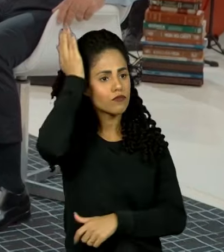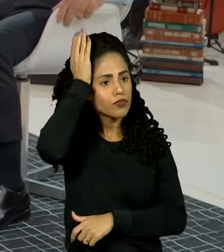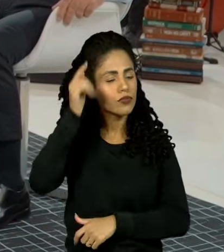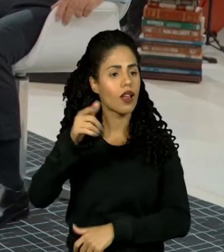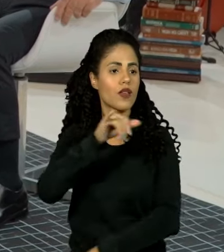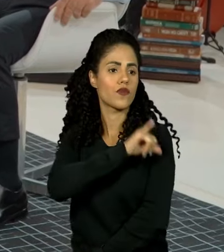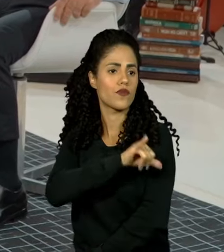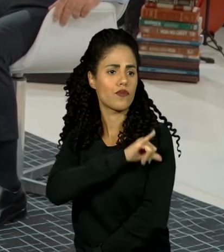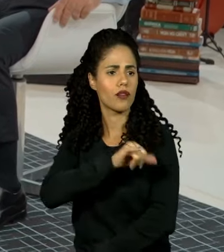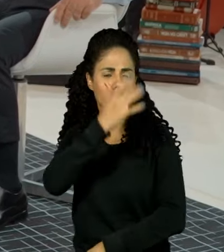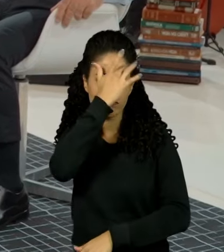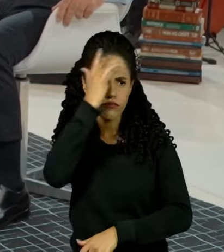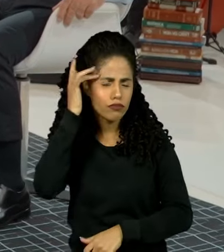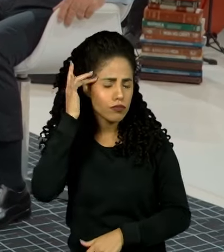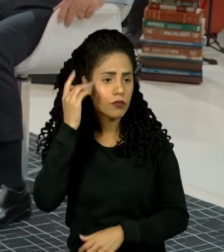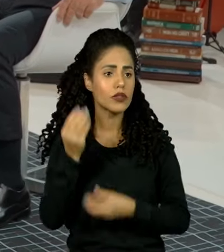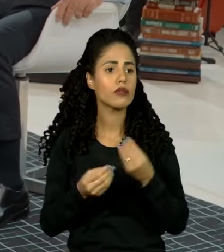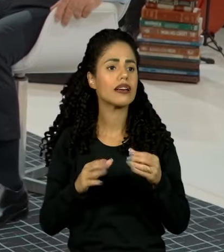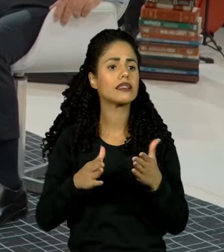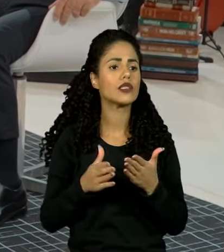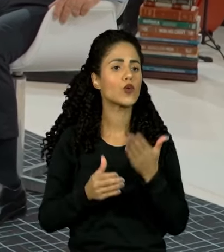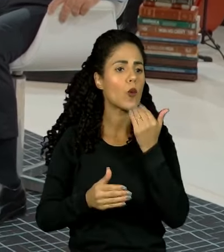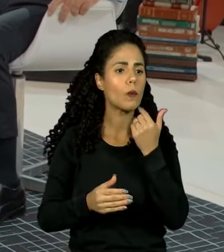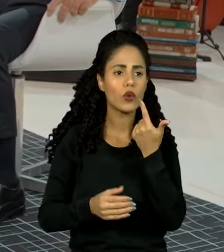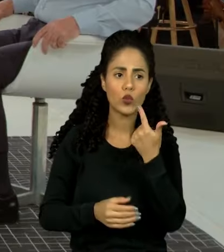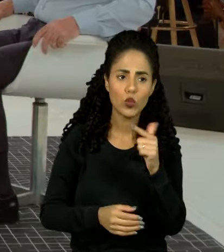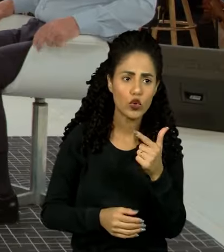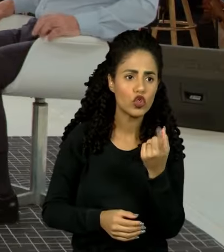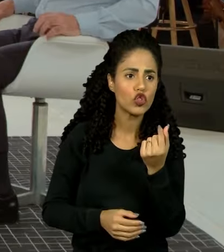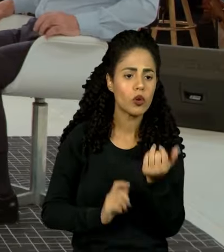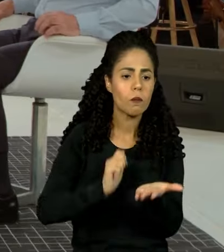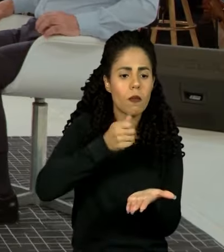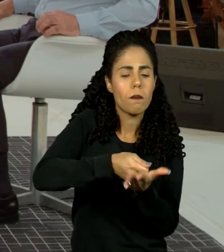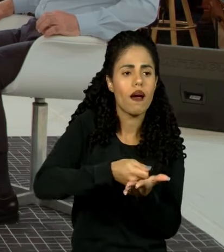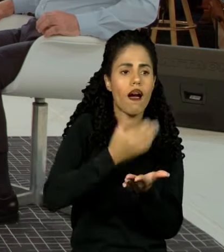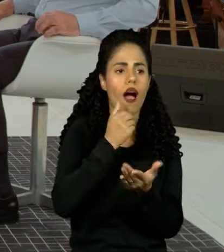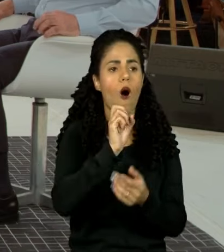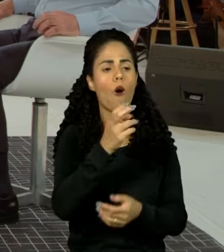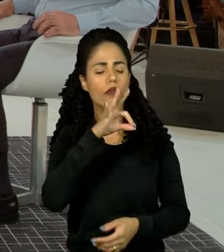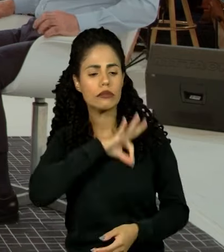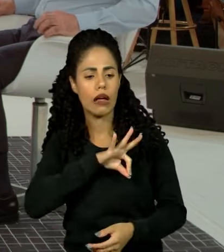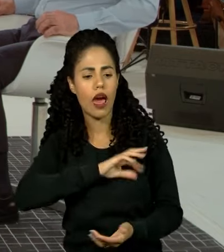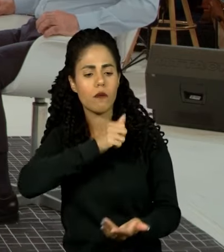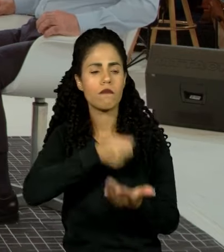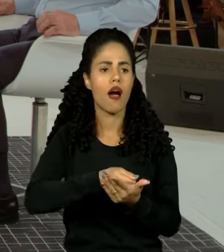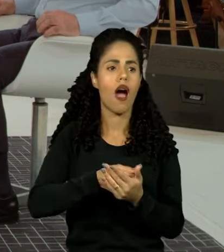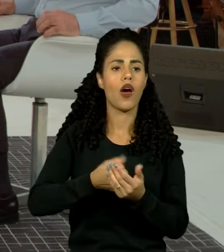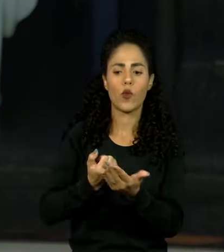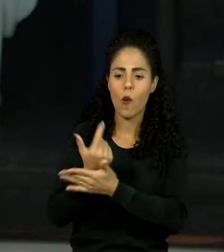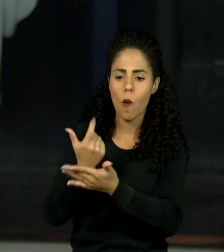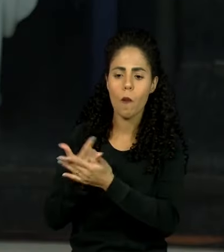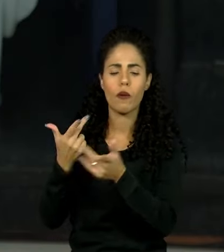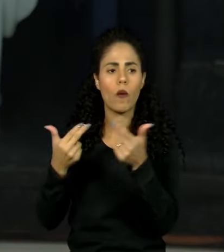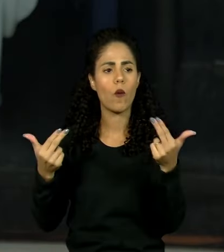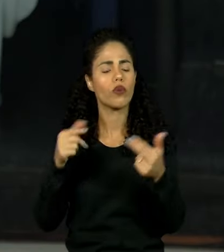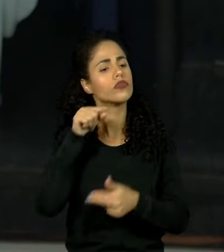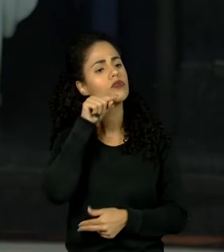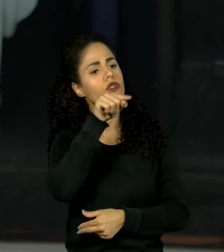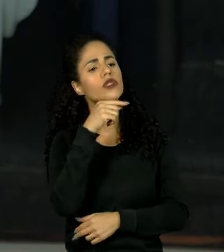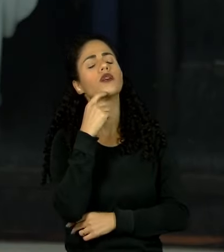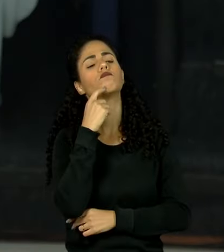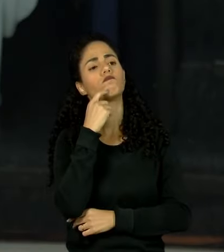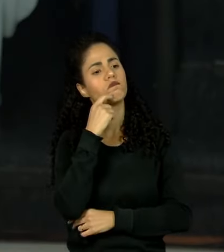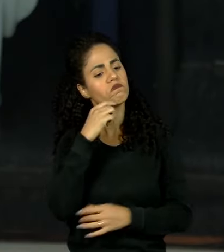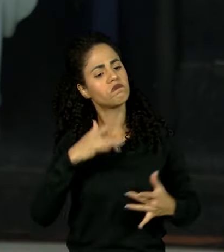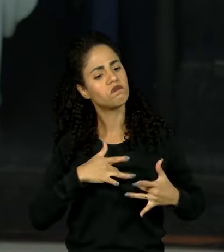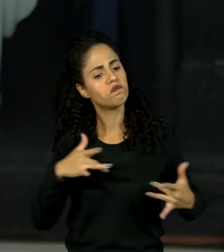artistas que ficaram sem comer sem condições de né pagar salário de comprar coisas né e de repente você disse assim